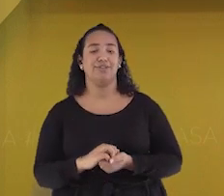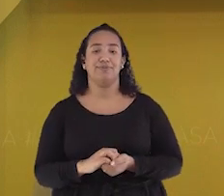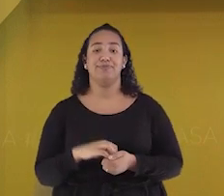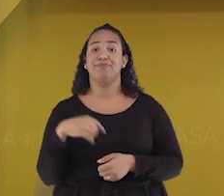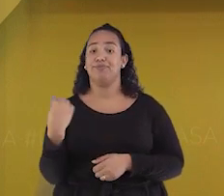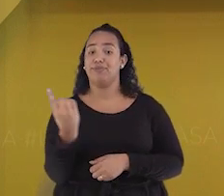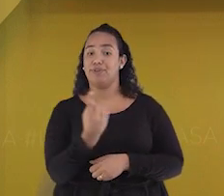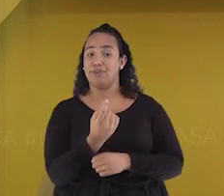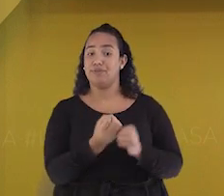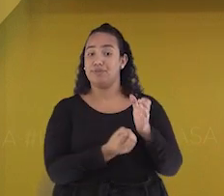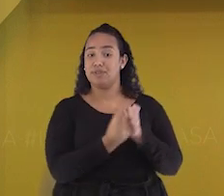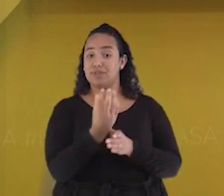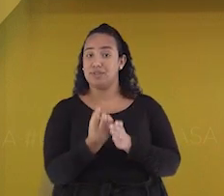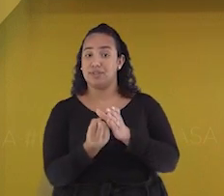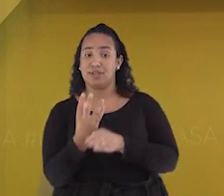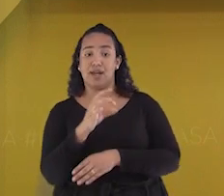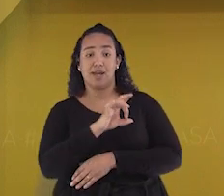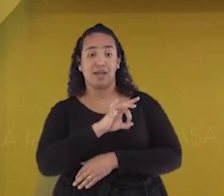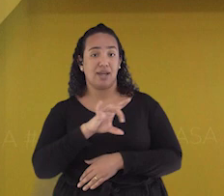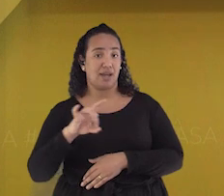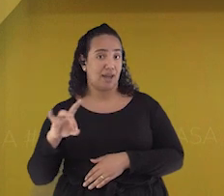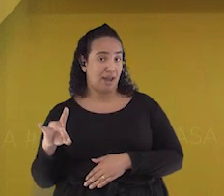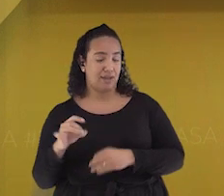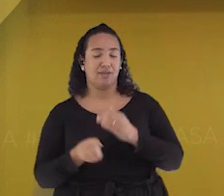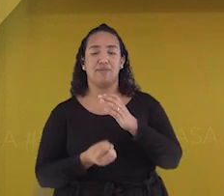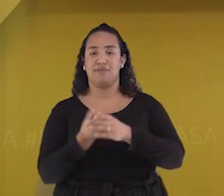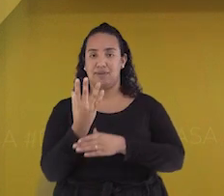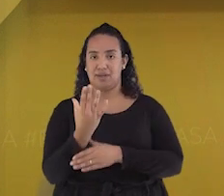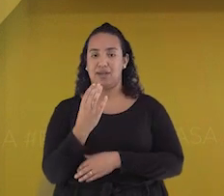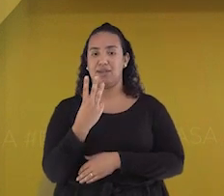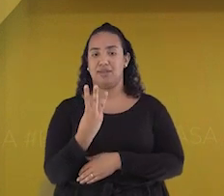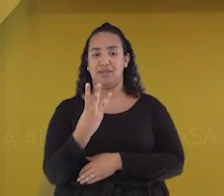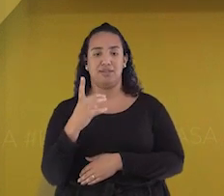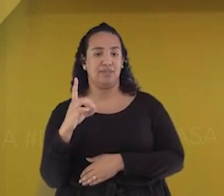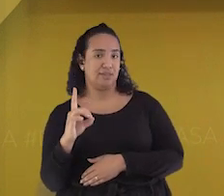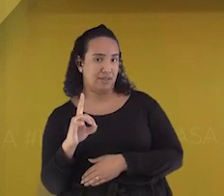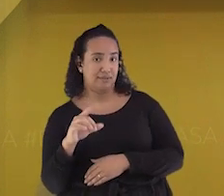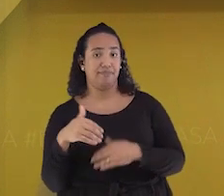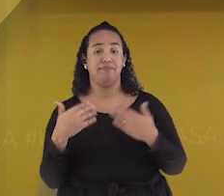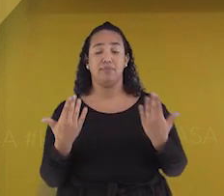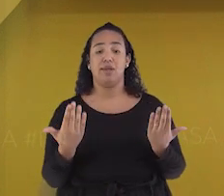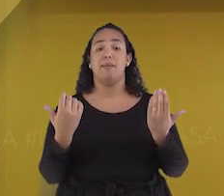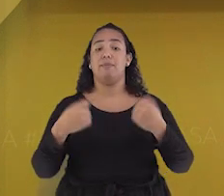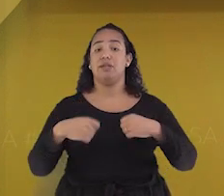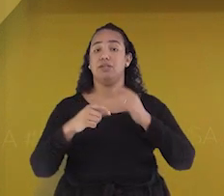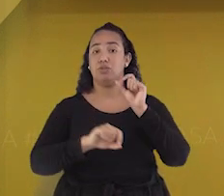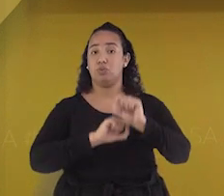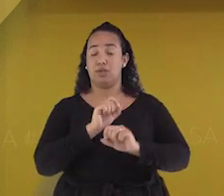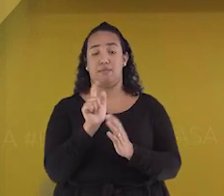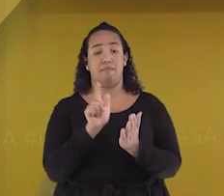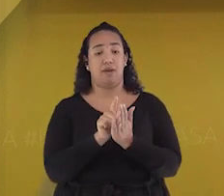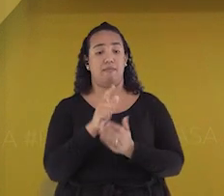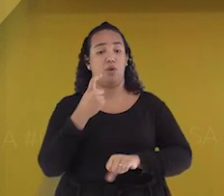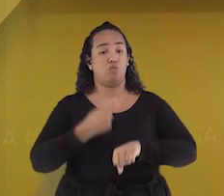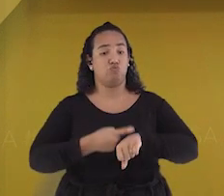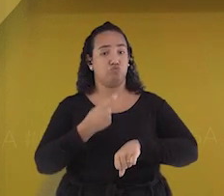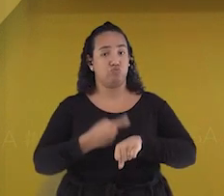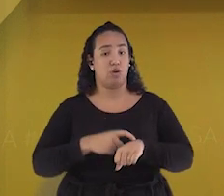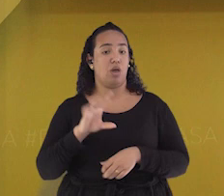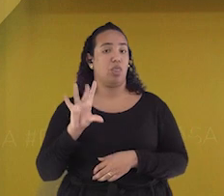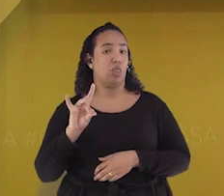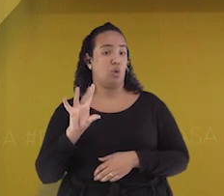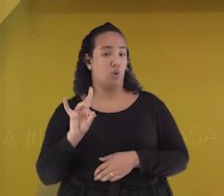construir cada nível, criando um relevo tridimensional. Para isso, nós vamos precisar de